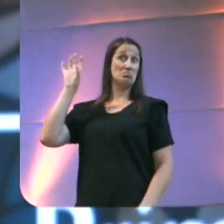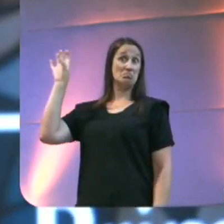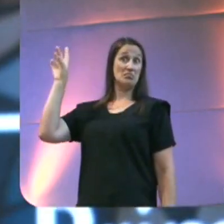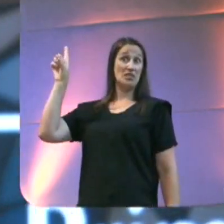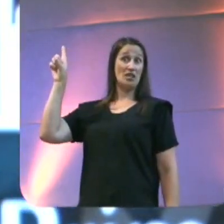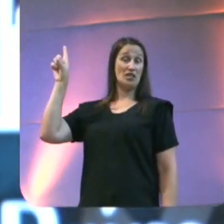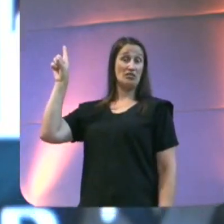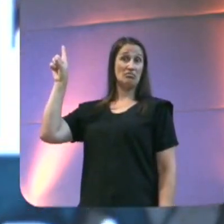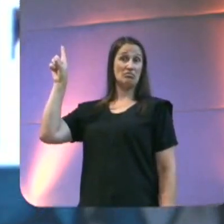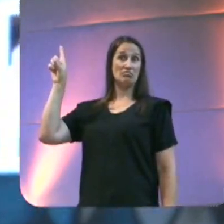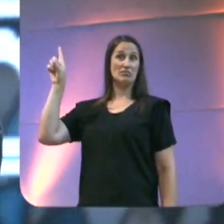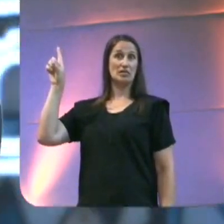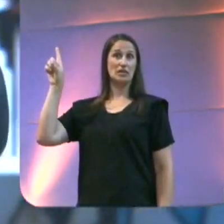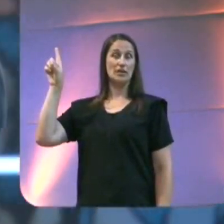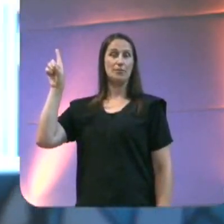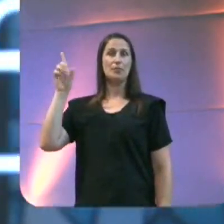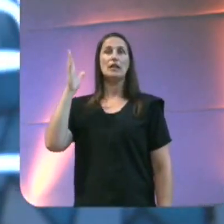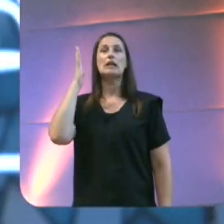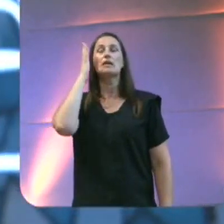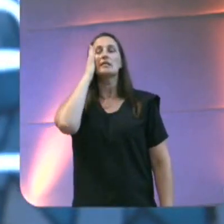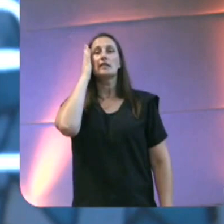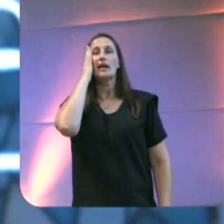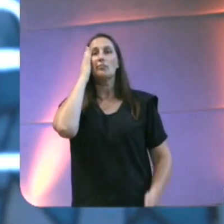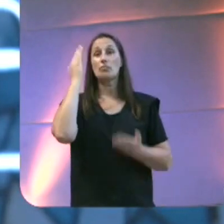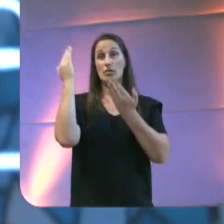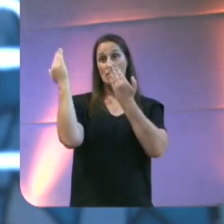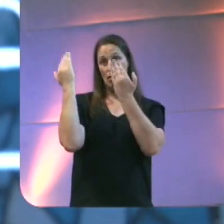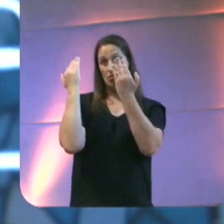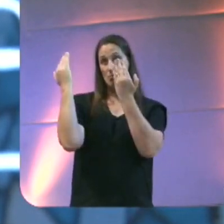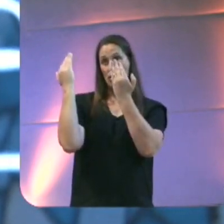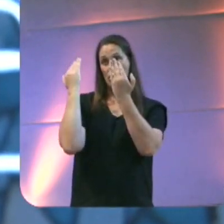chama a atenção aqui naquela parábola,